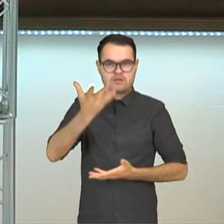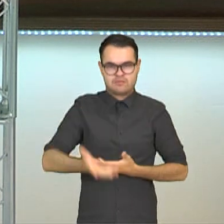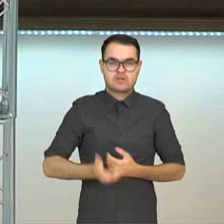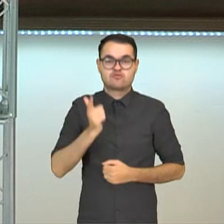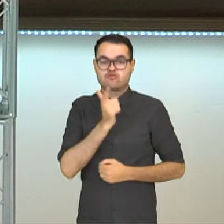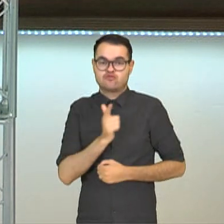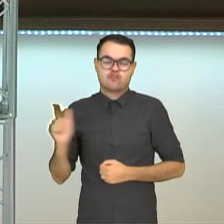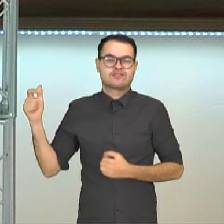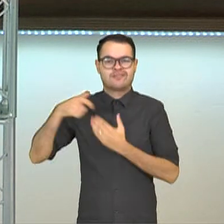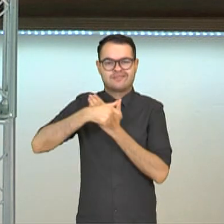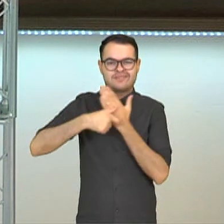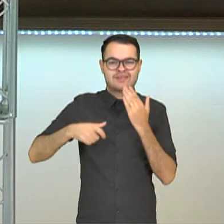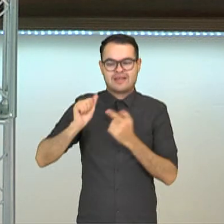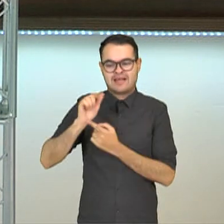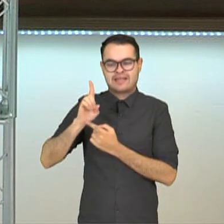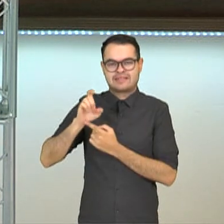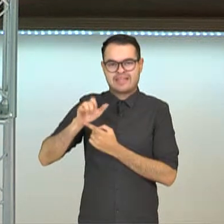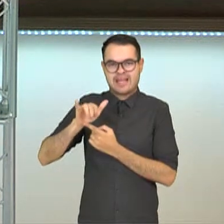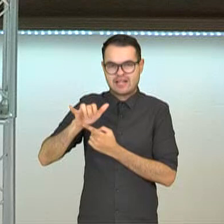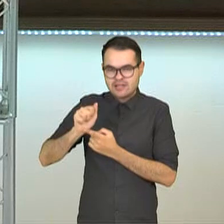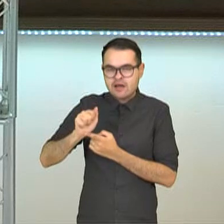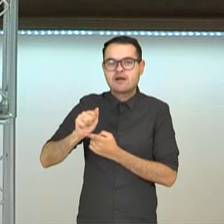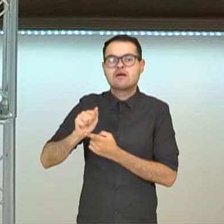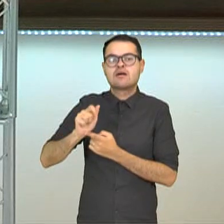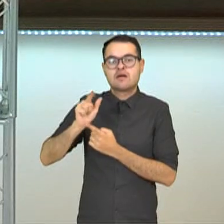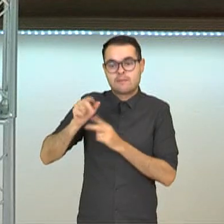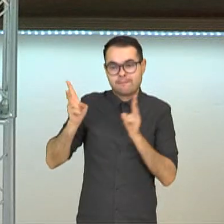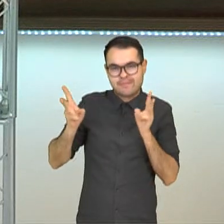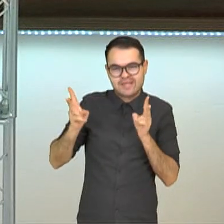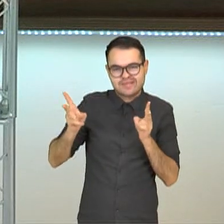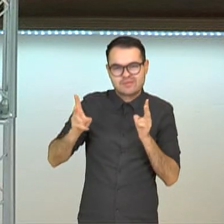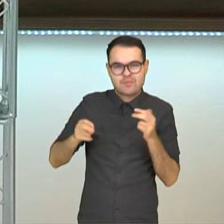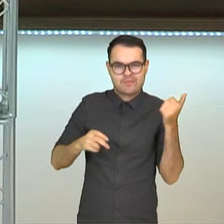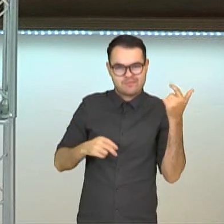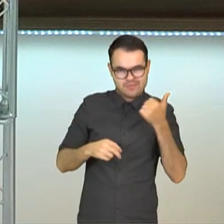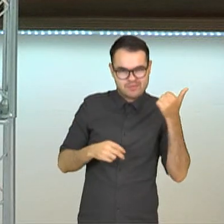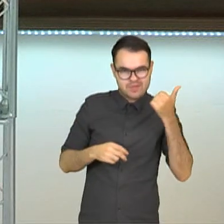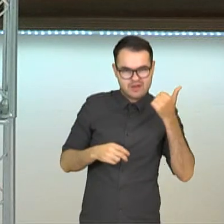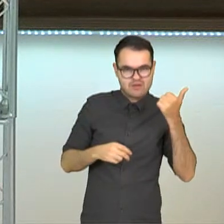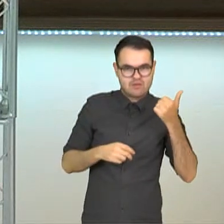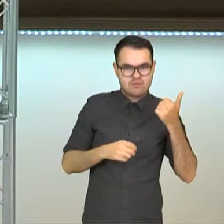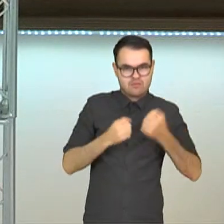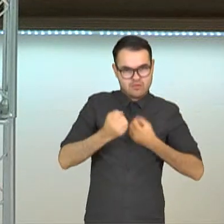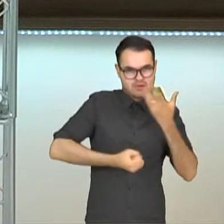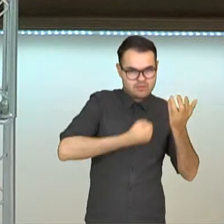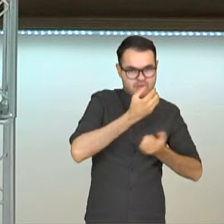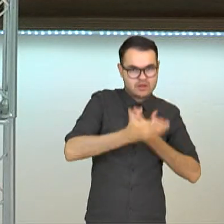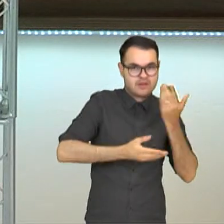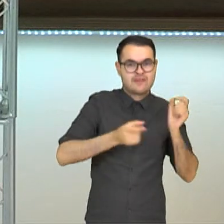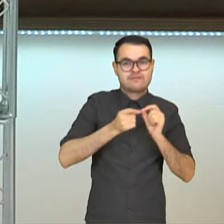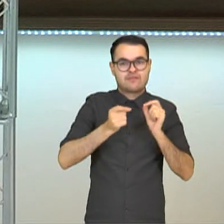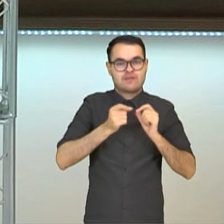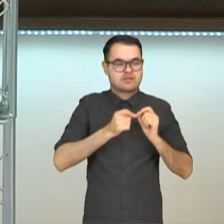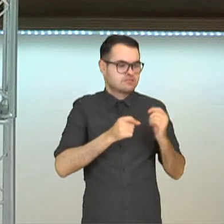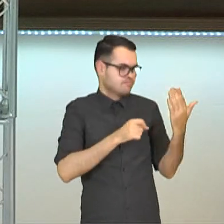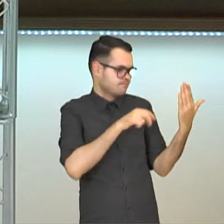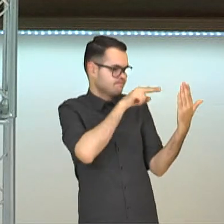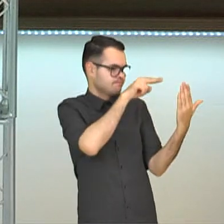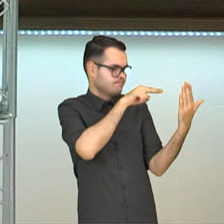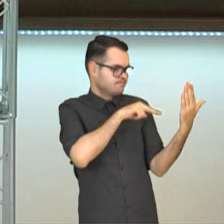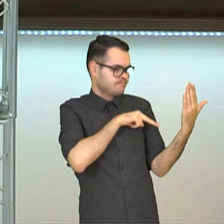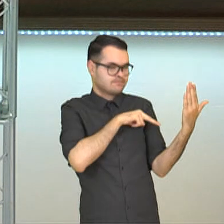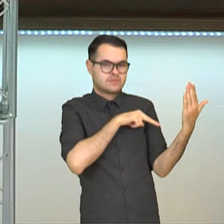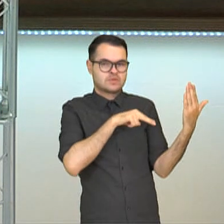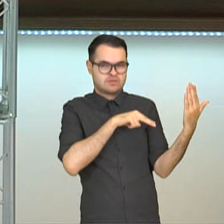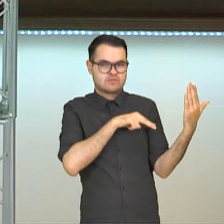autora chamada Adélia Prado, que é a mesma autora do primeiro poema que nós lemos, e Adélia Prado faz uma releitura